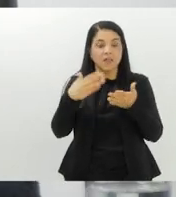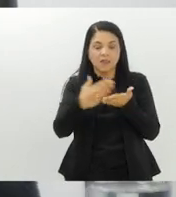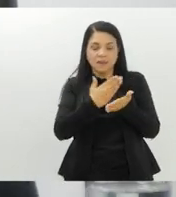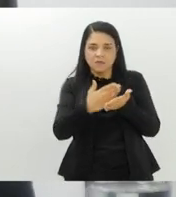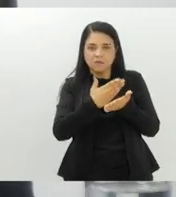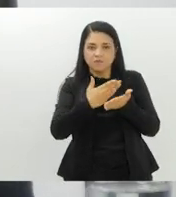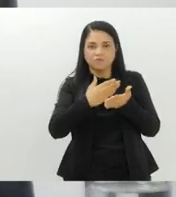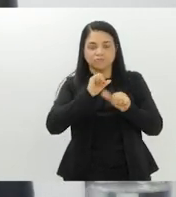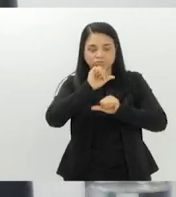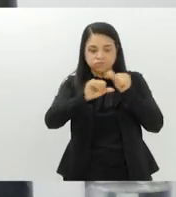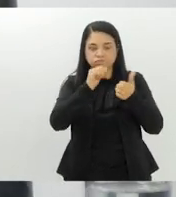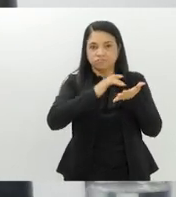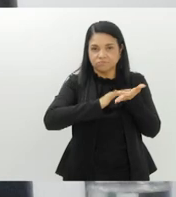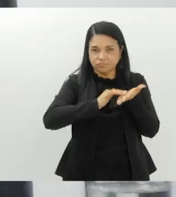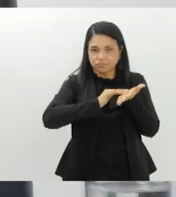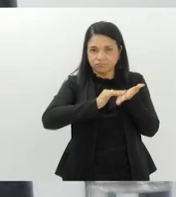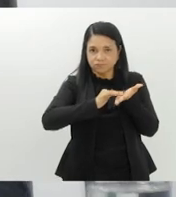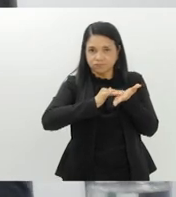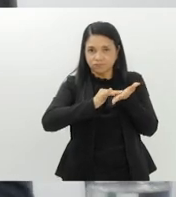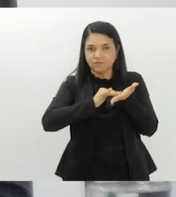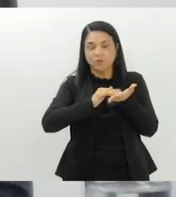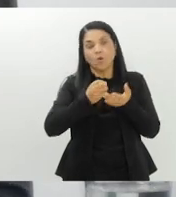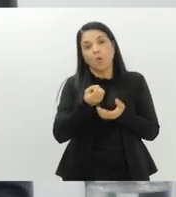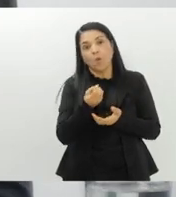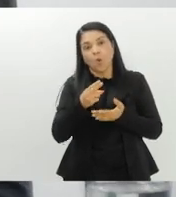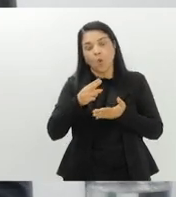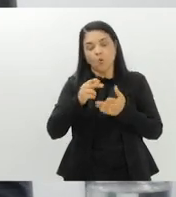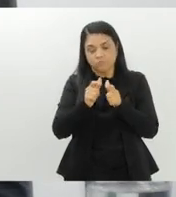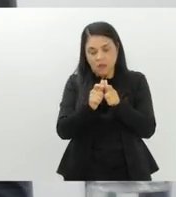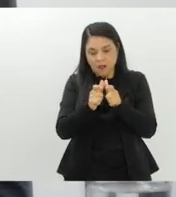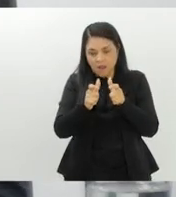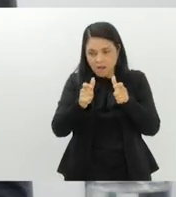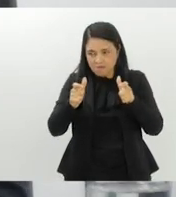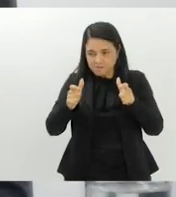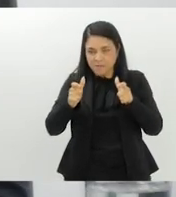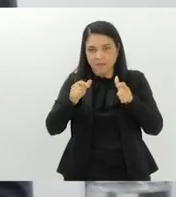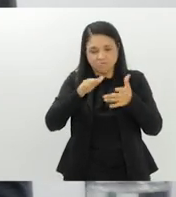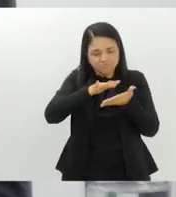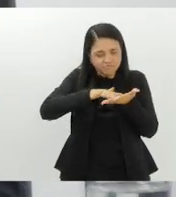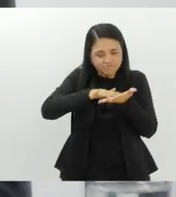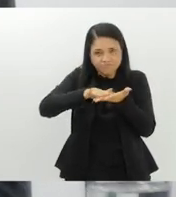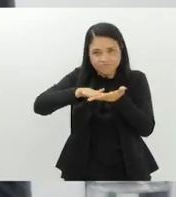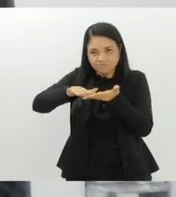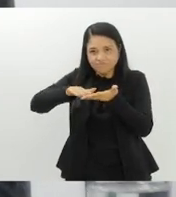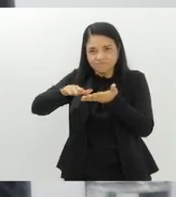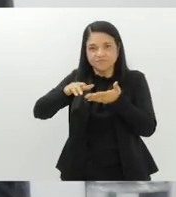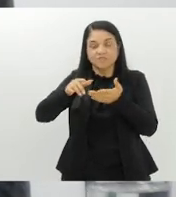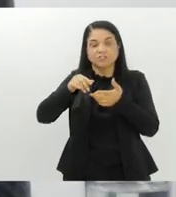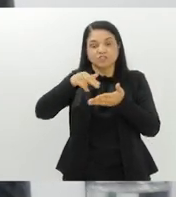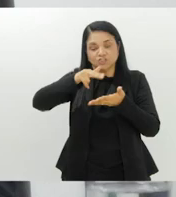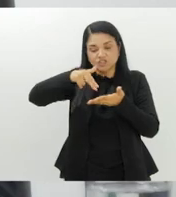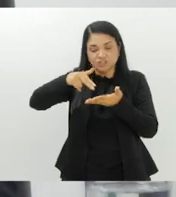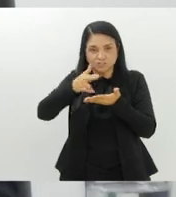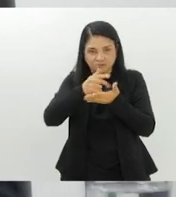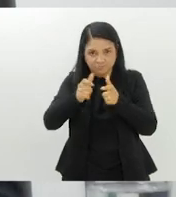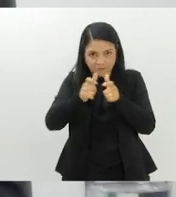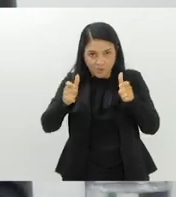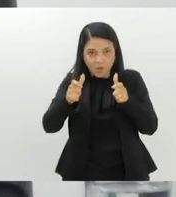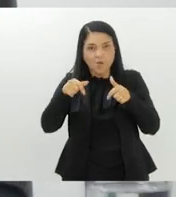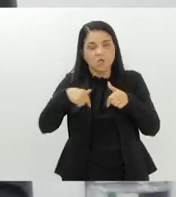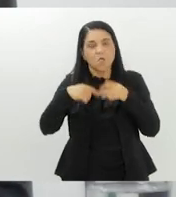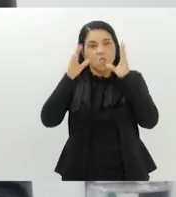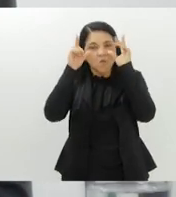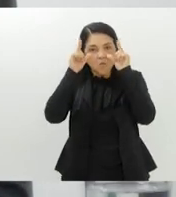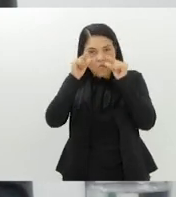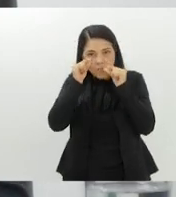transcrever, precisarem de tinta, né, ampliada para as pessoas cegas e com baixa visão, tá, pode contar